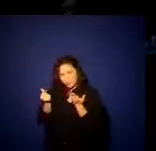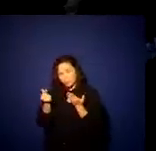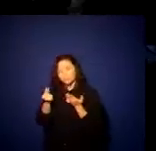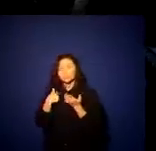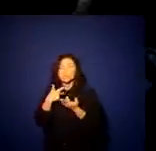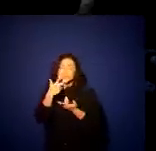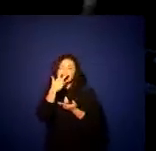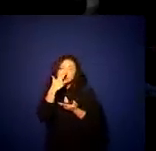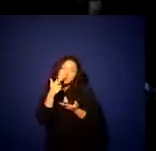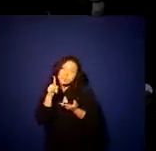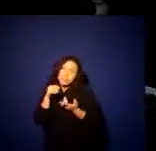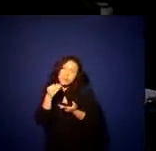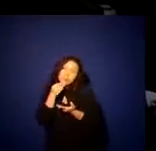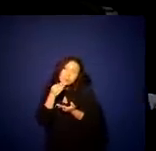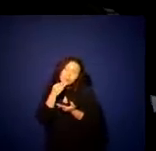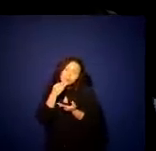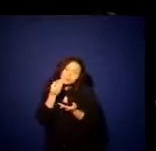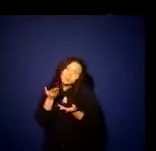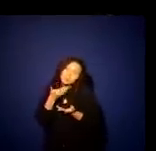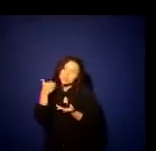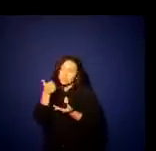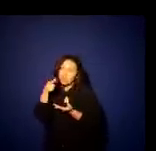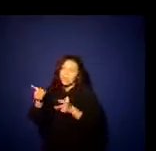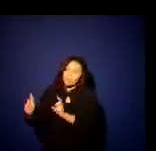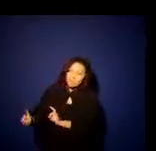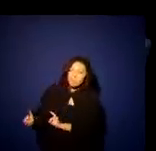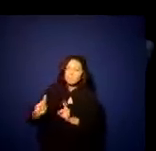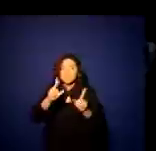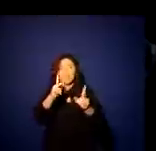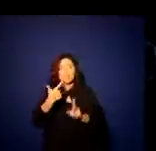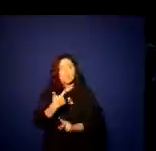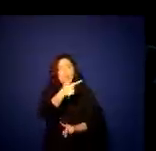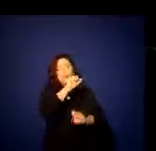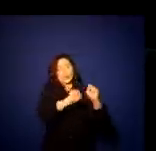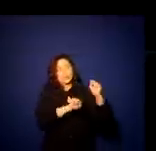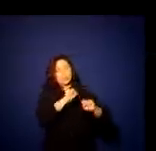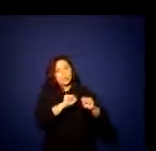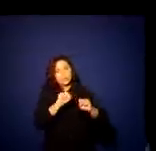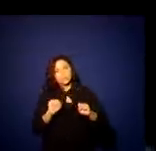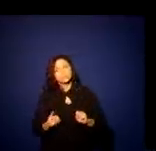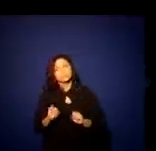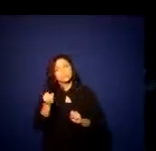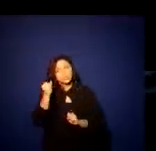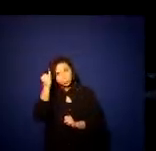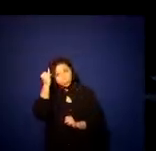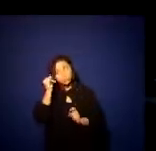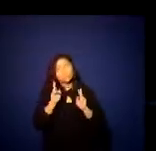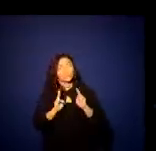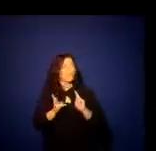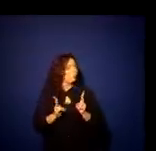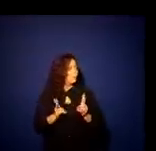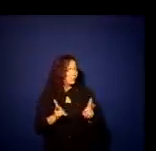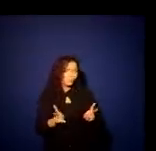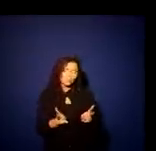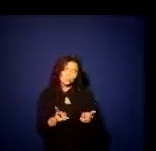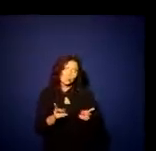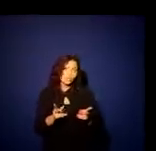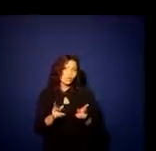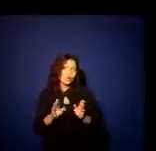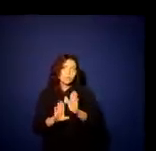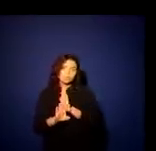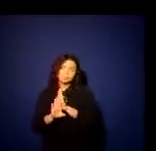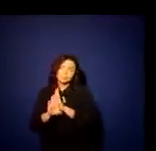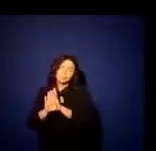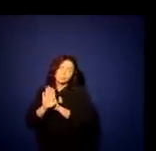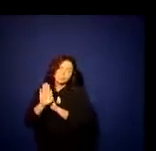você vender essas companhias de novo né então eu acho que o juros vai ficar por mais tempo concordo com o Caldas